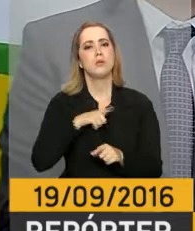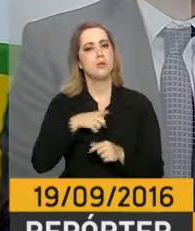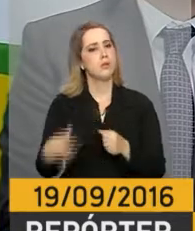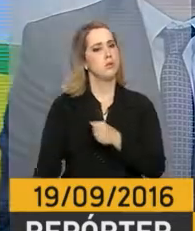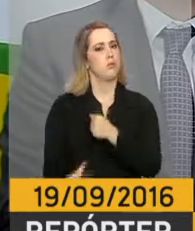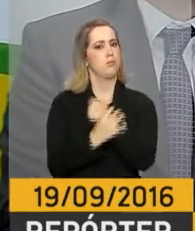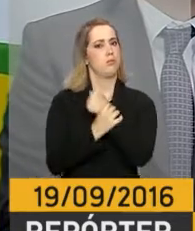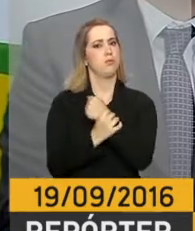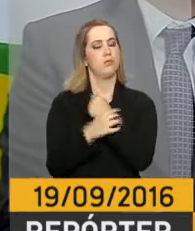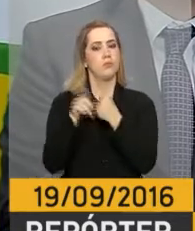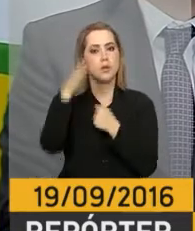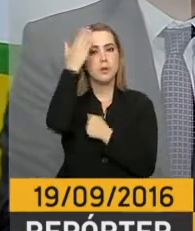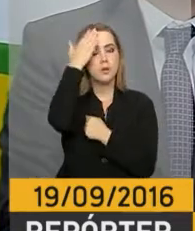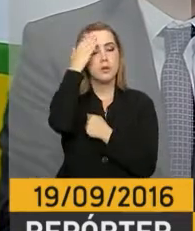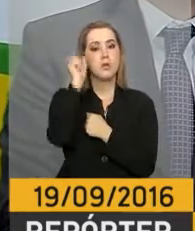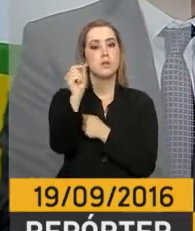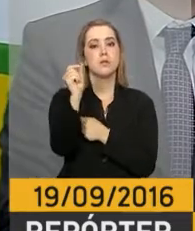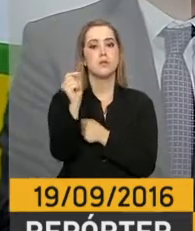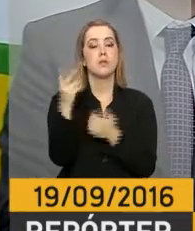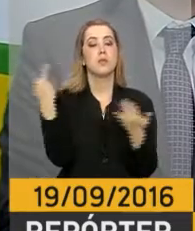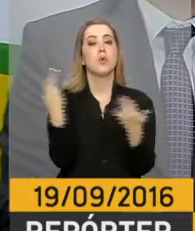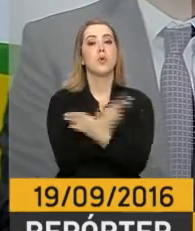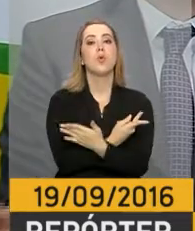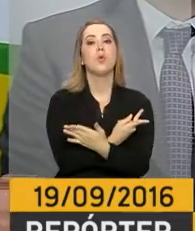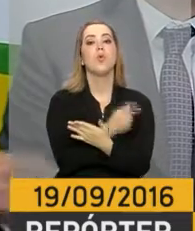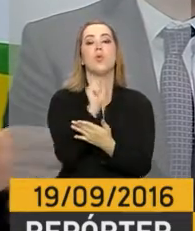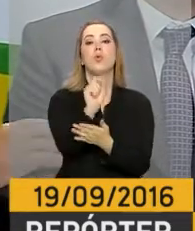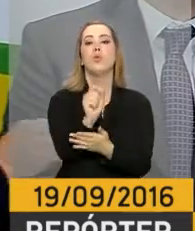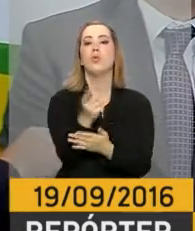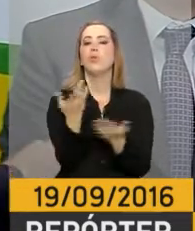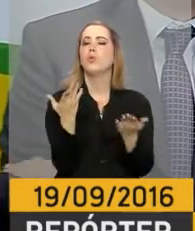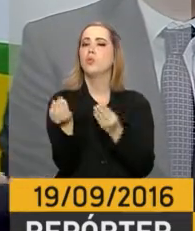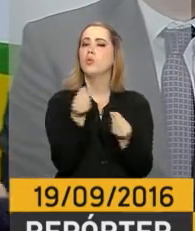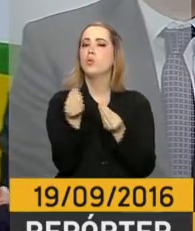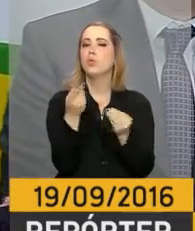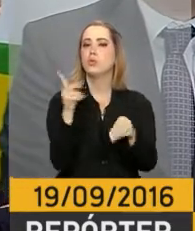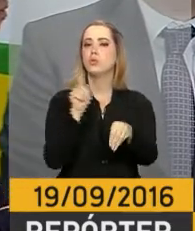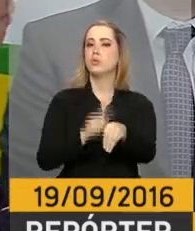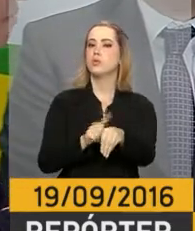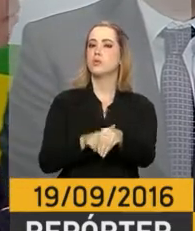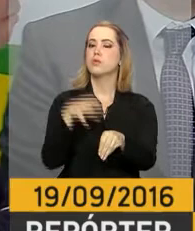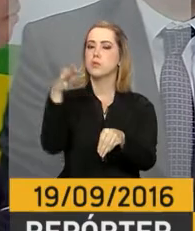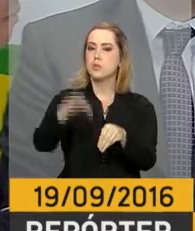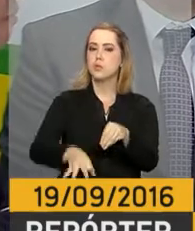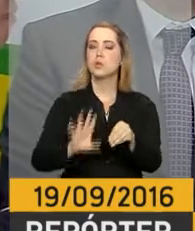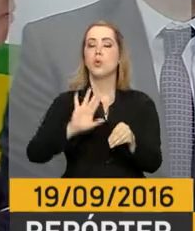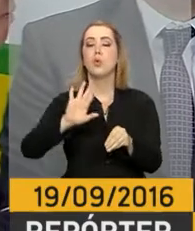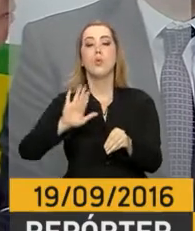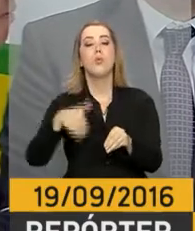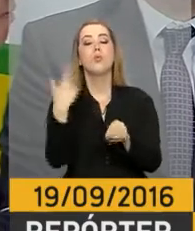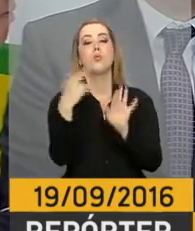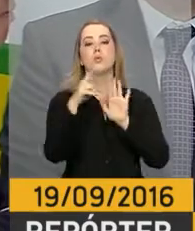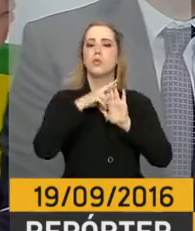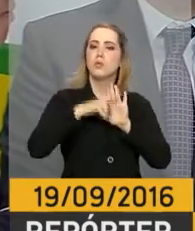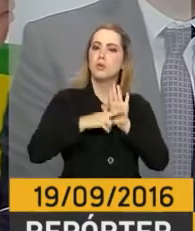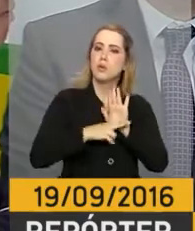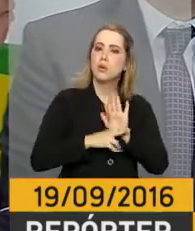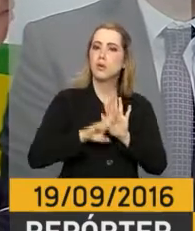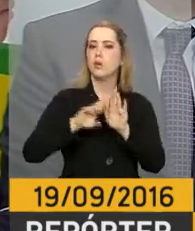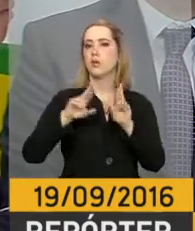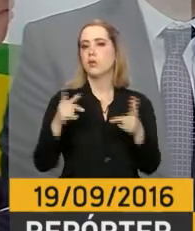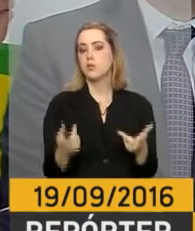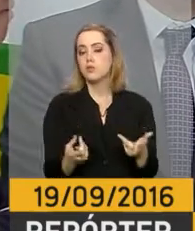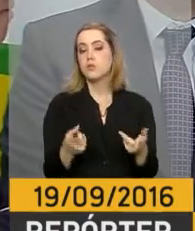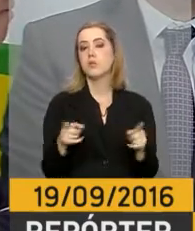segurança, saibam quando e como eventuais regras são mudadas, em que